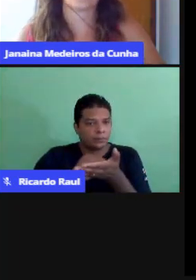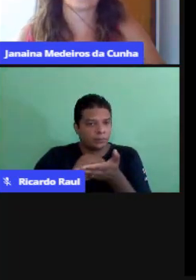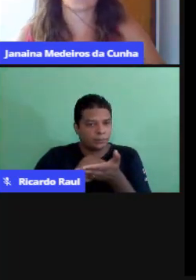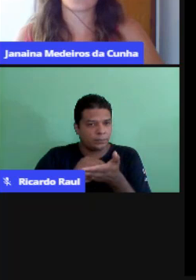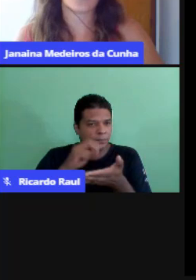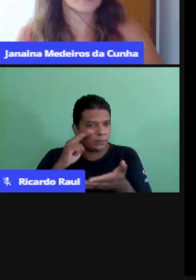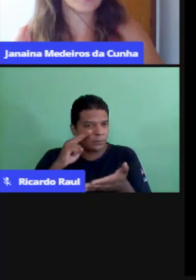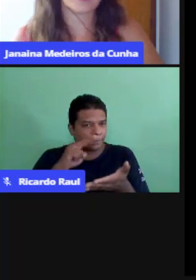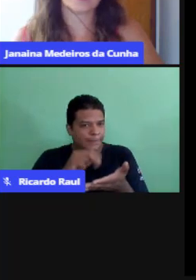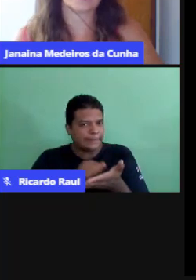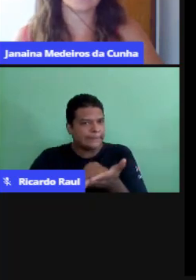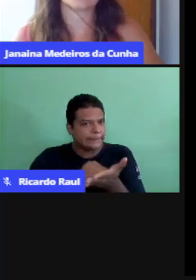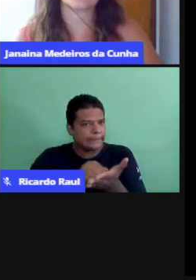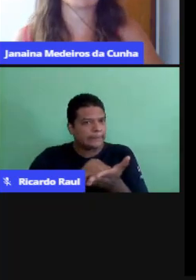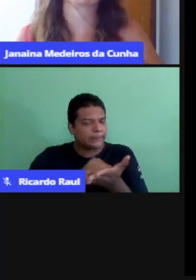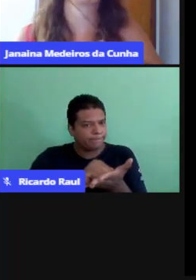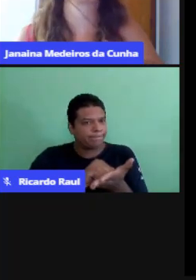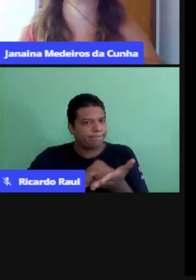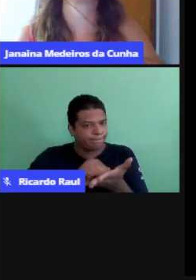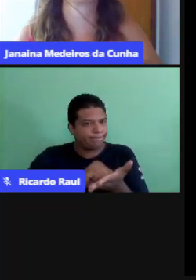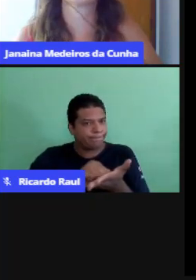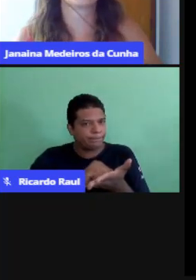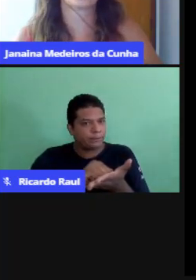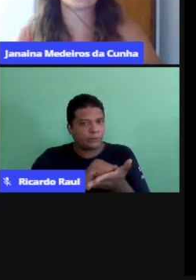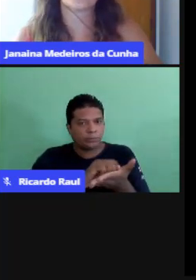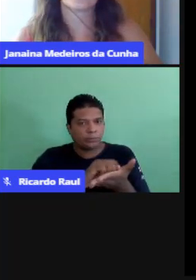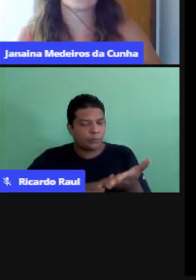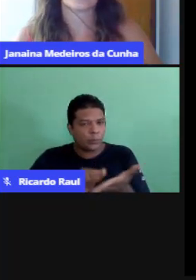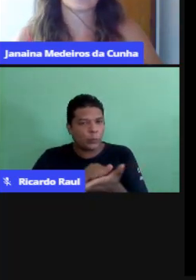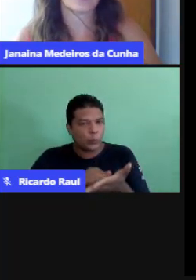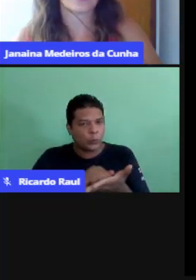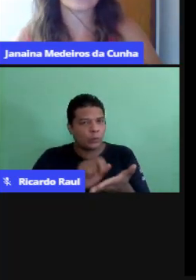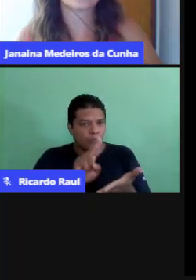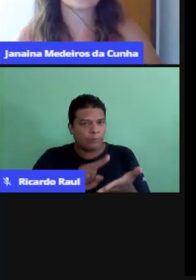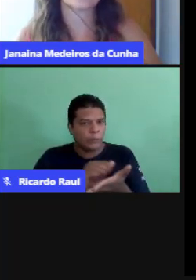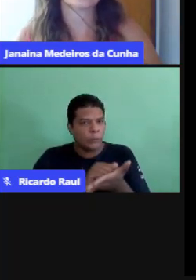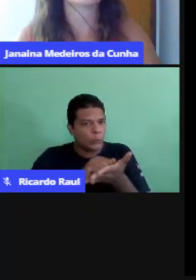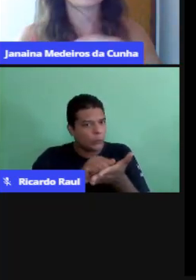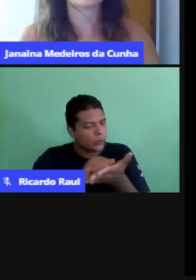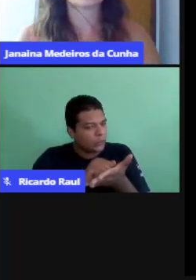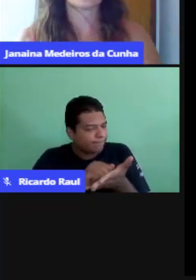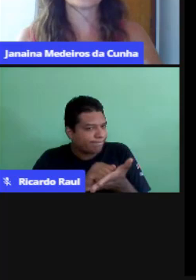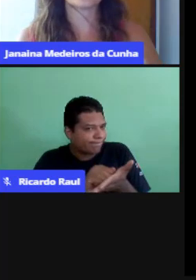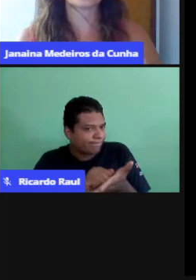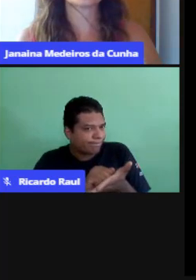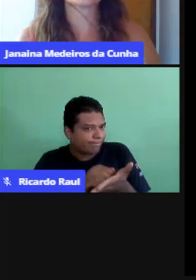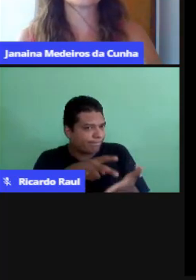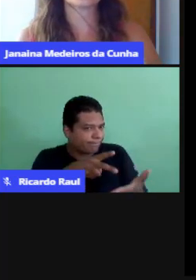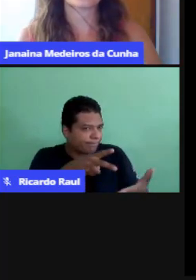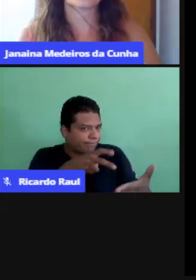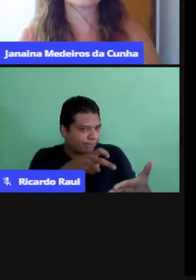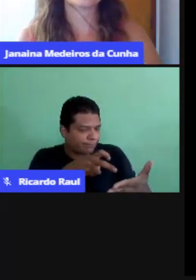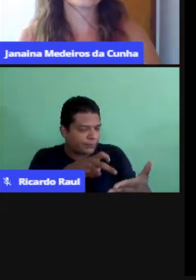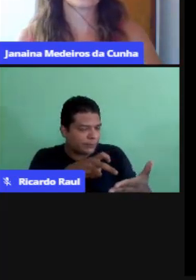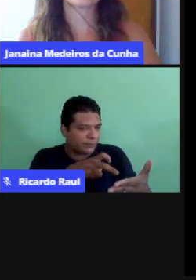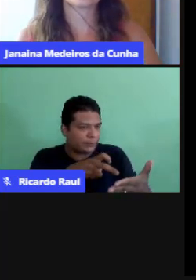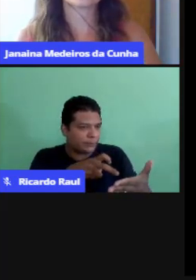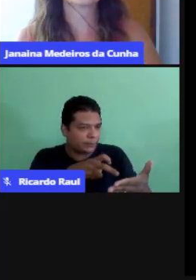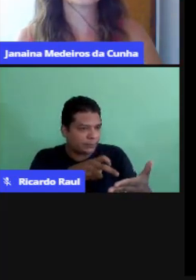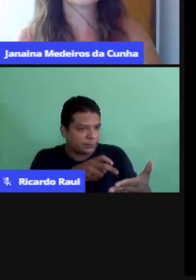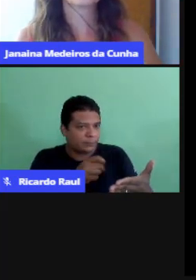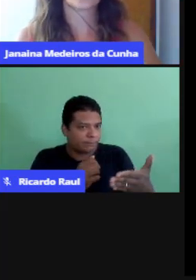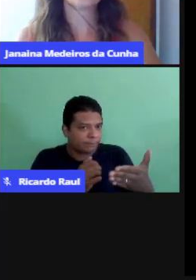que o aluno apagou muito ali aquele exercício, se ele utilizou muito a borracha, Dá para você perceber se ele teve